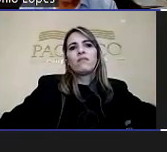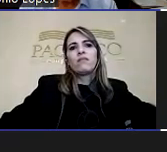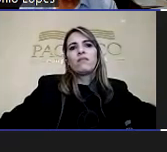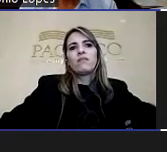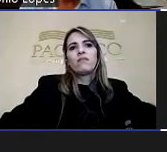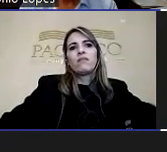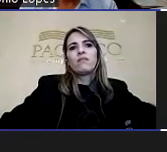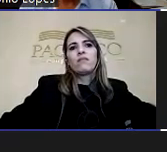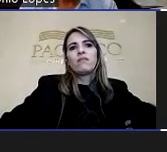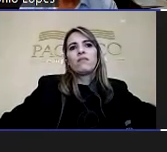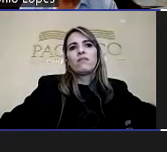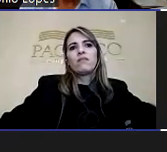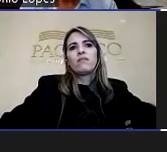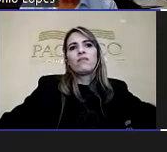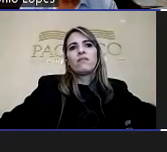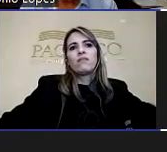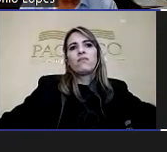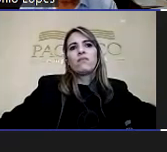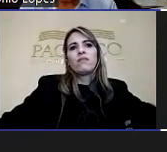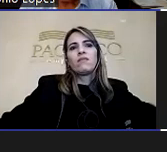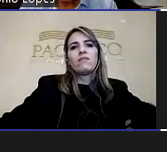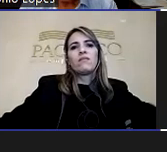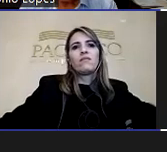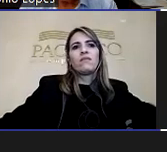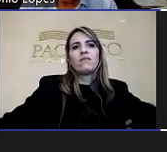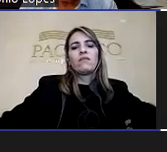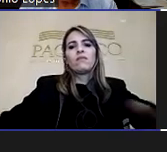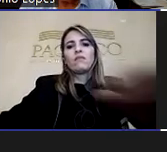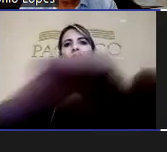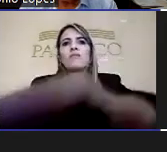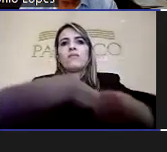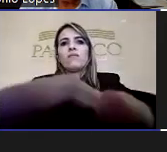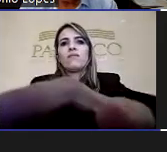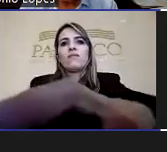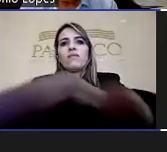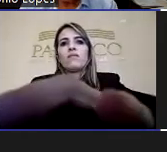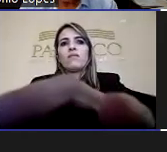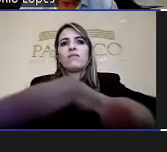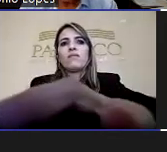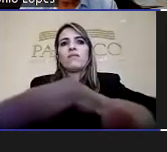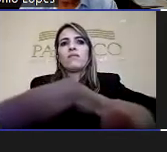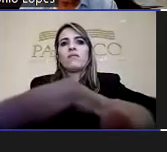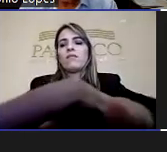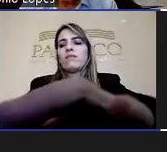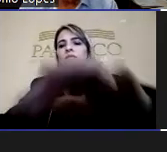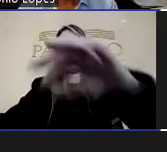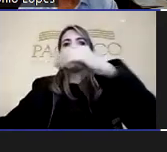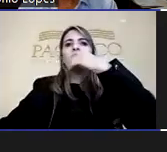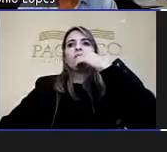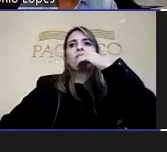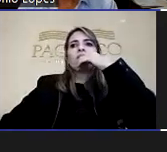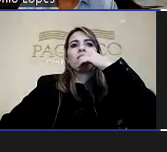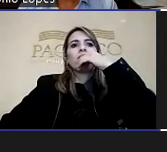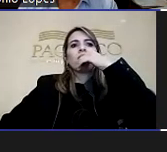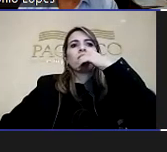Que a gente pode se utilizar. E aonde a pessoa consegue verbalizar o que ela está sentindo. Só uma colocação